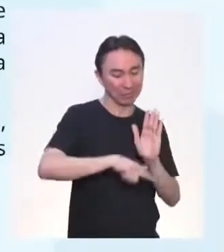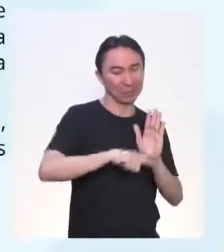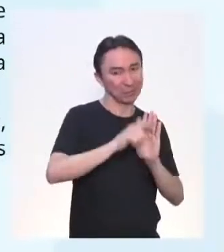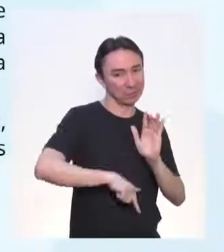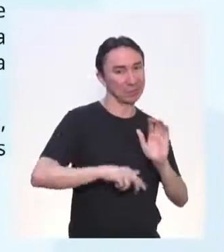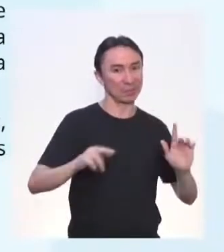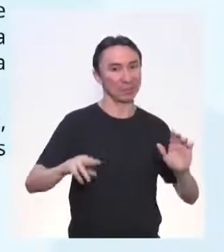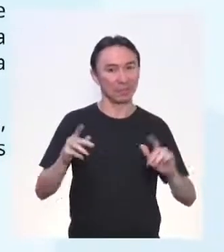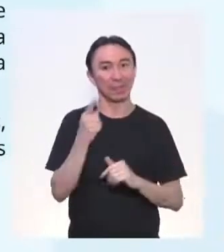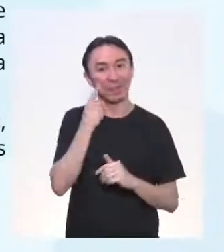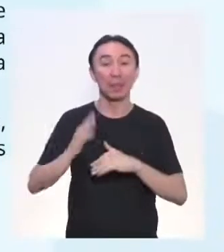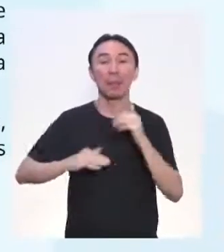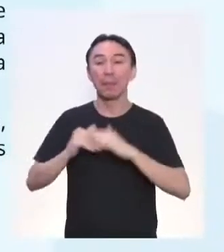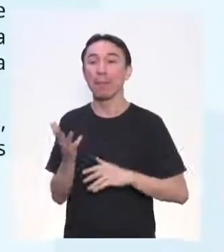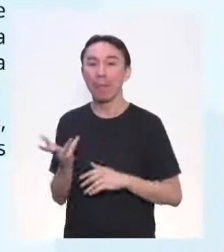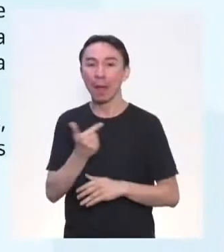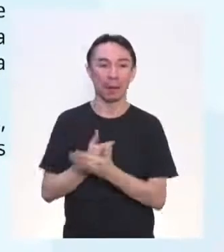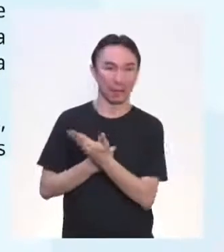tela, por favor.